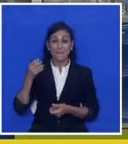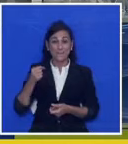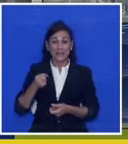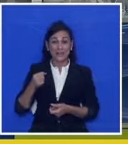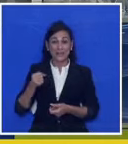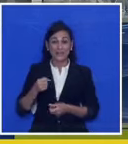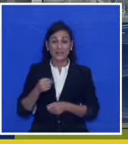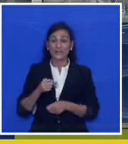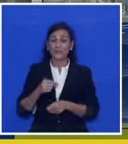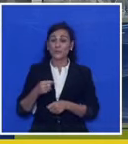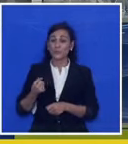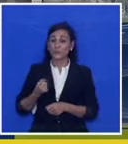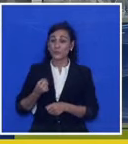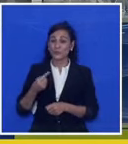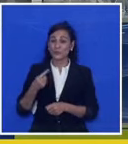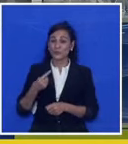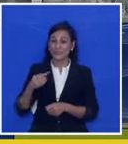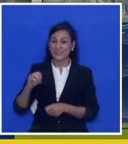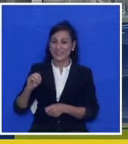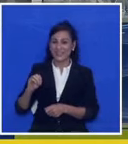Branca, 10.